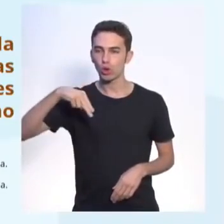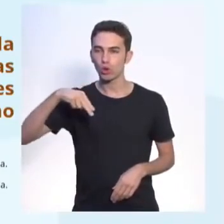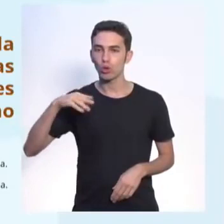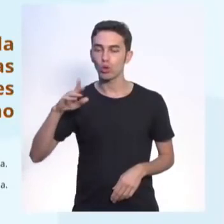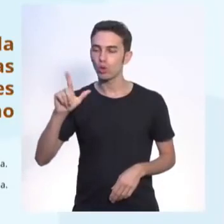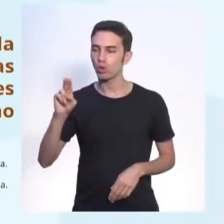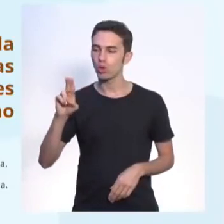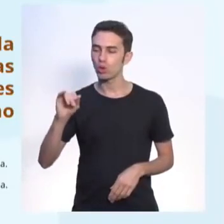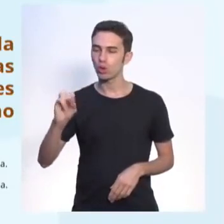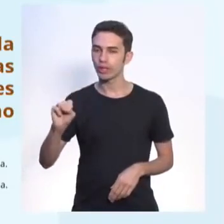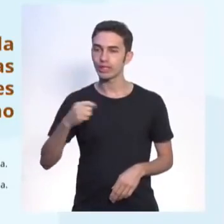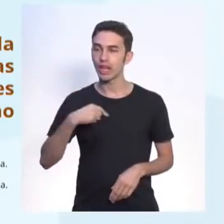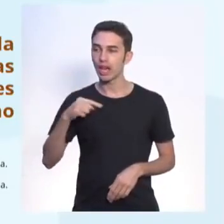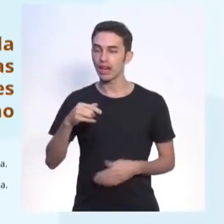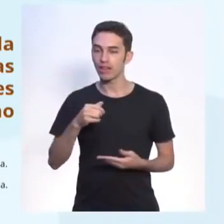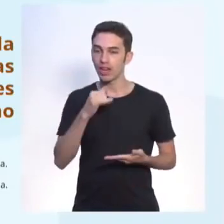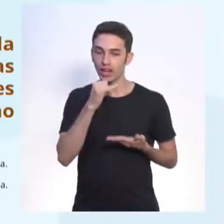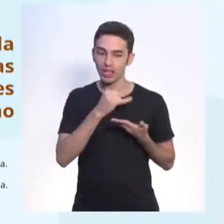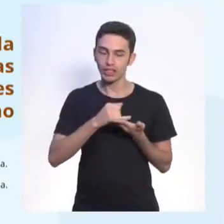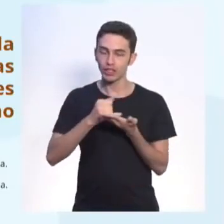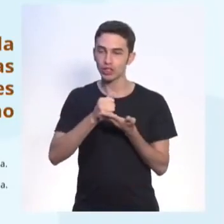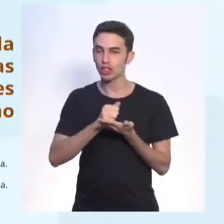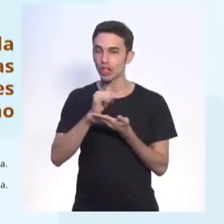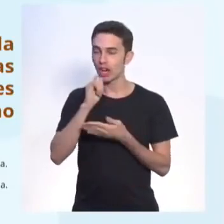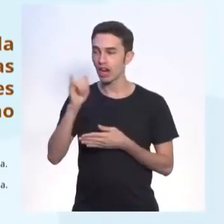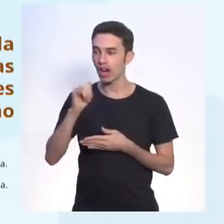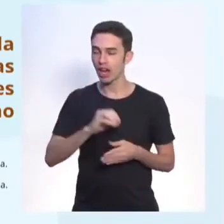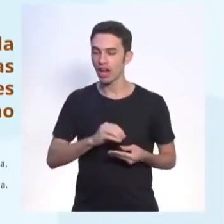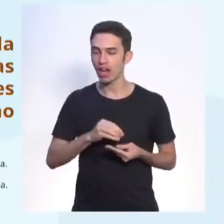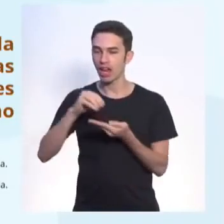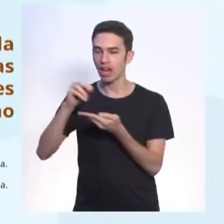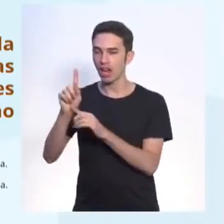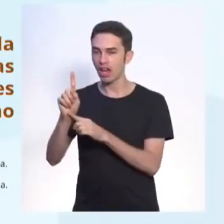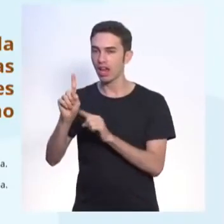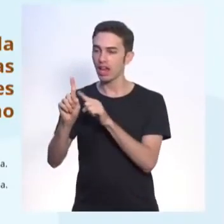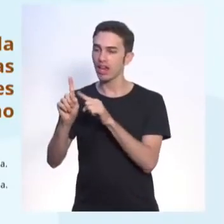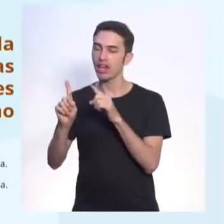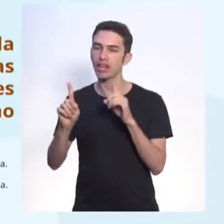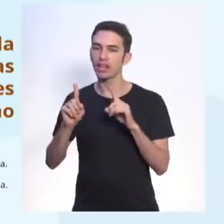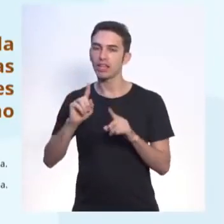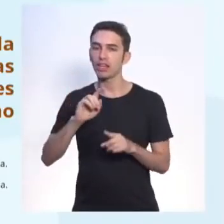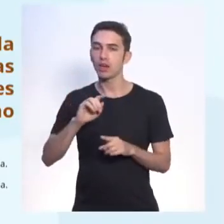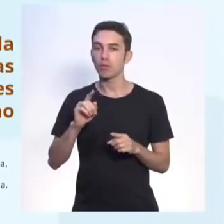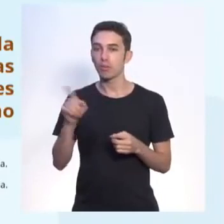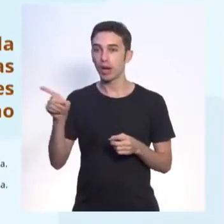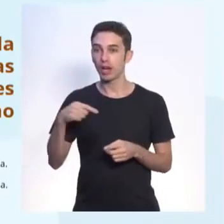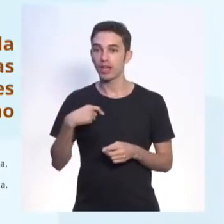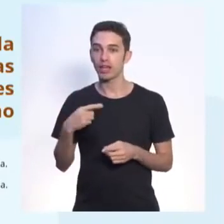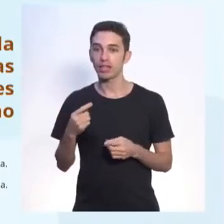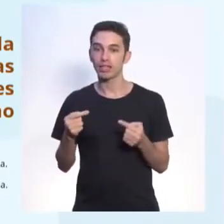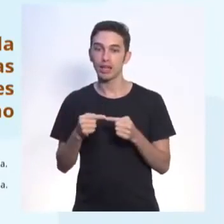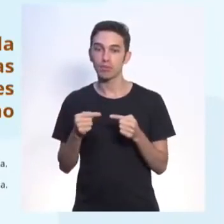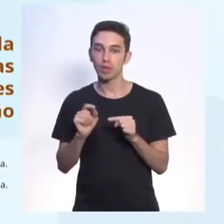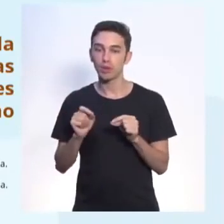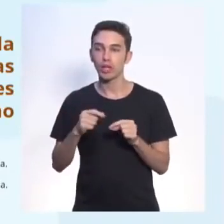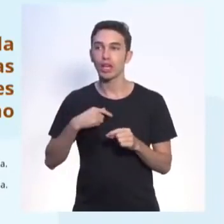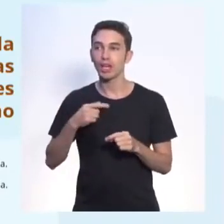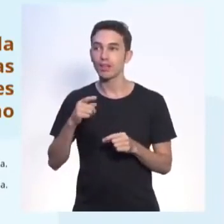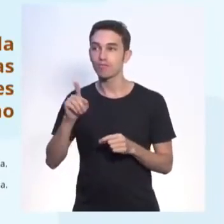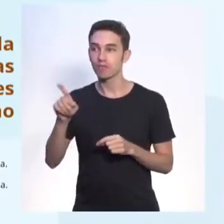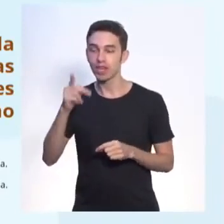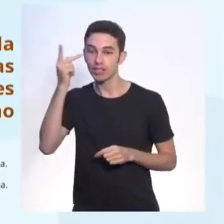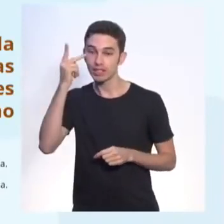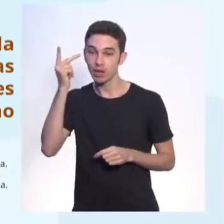indicar o Júlio Prestes como candidato num período onde deveria ser o Partido Republicano Mineiro